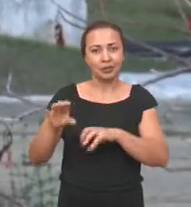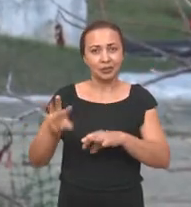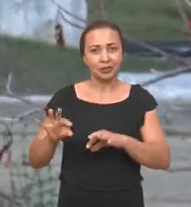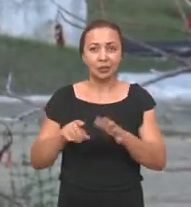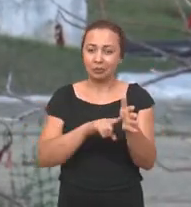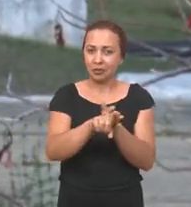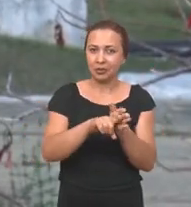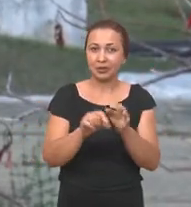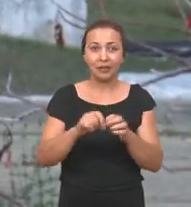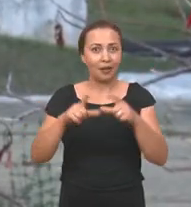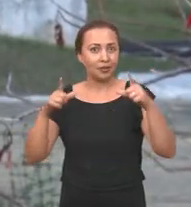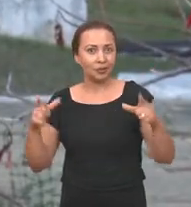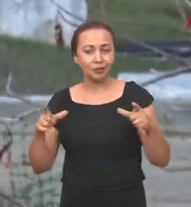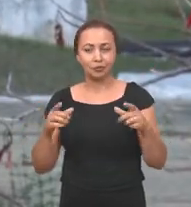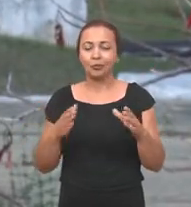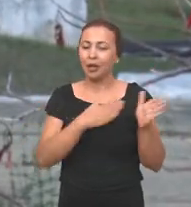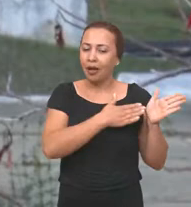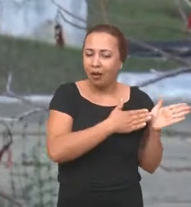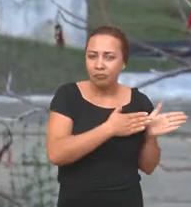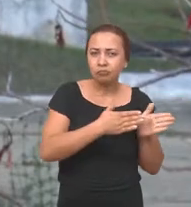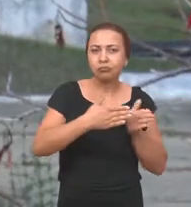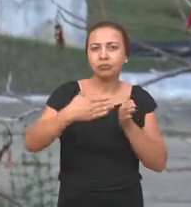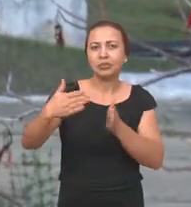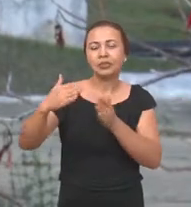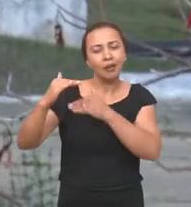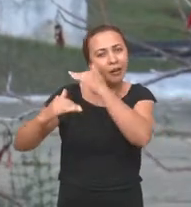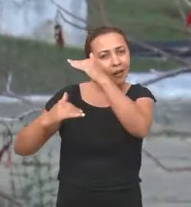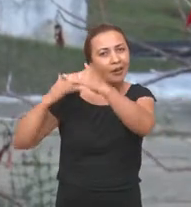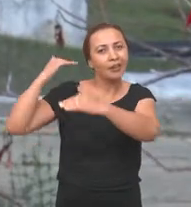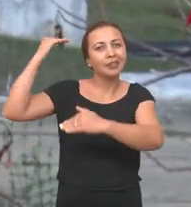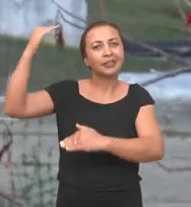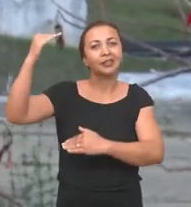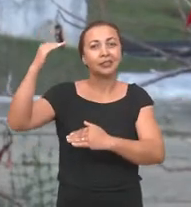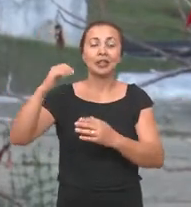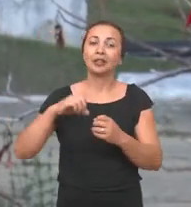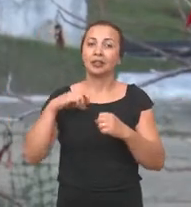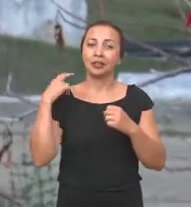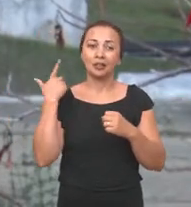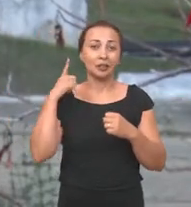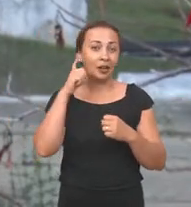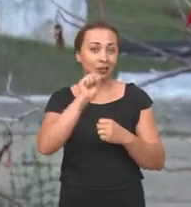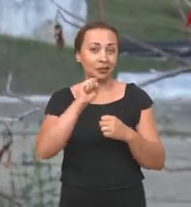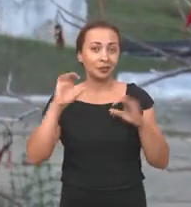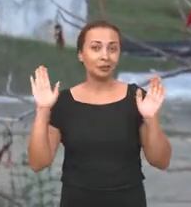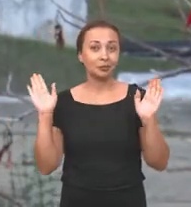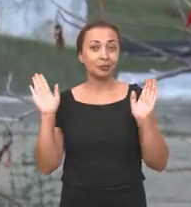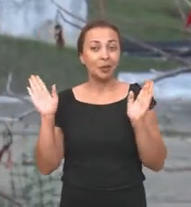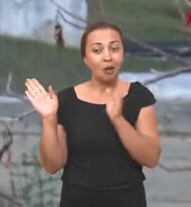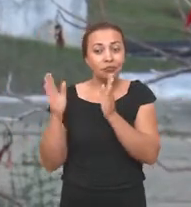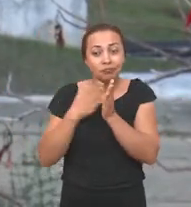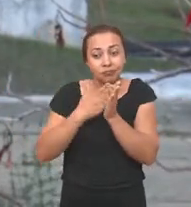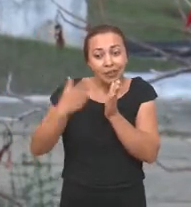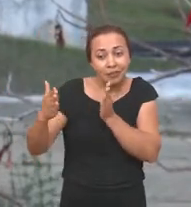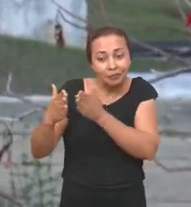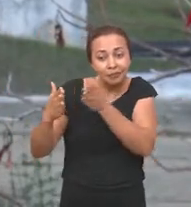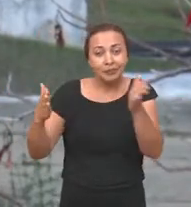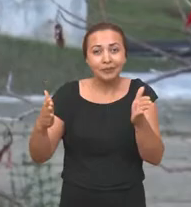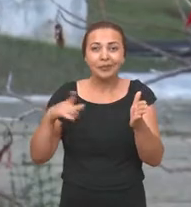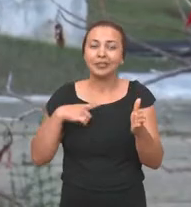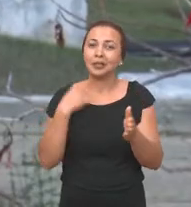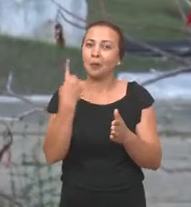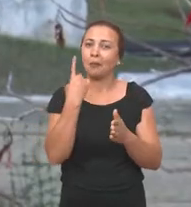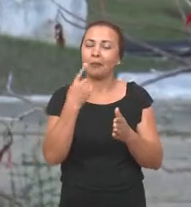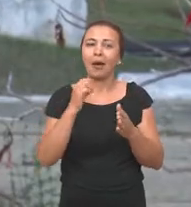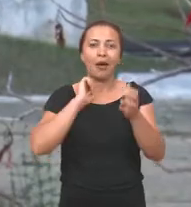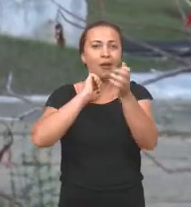e extensão. E de lá para cá a gente, né, cresceu, criamos abas, e uma das abas que a gente tem é justamente o